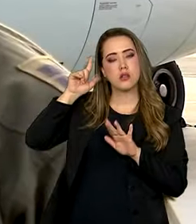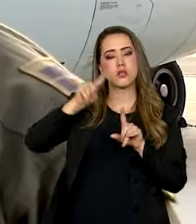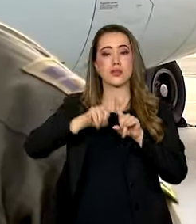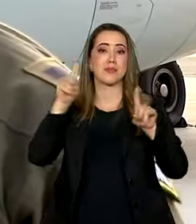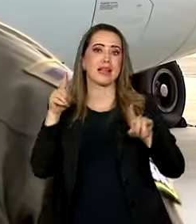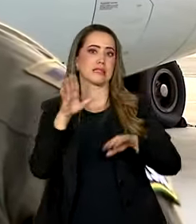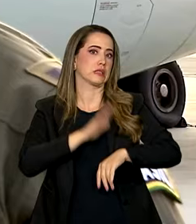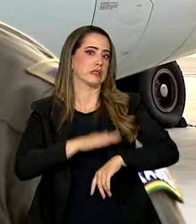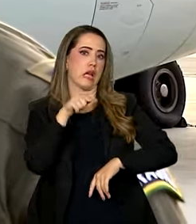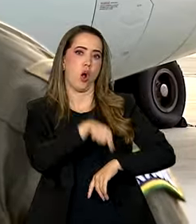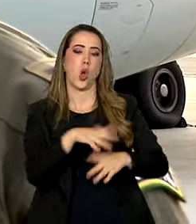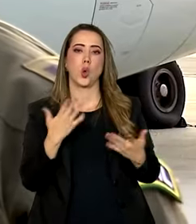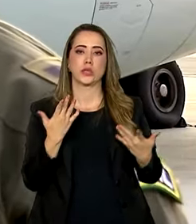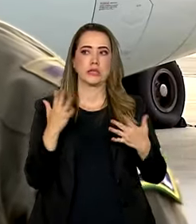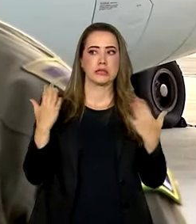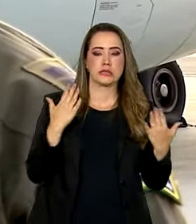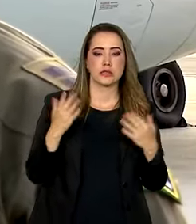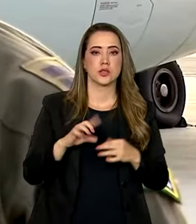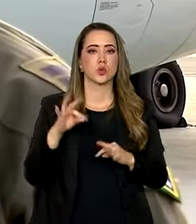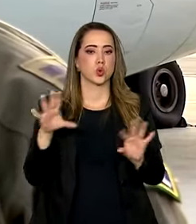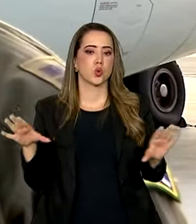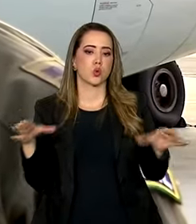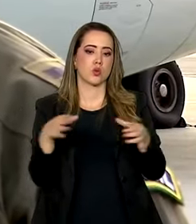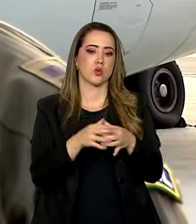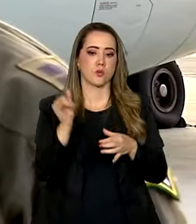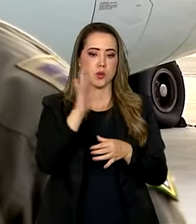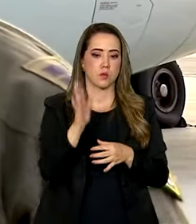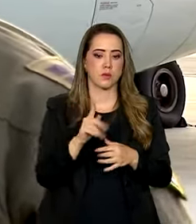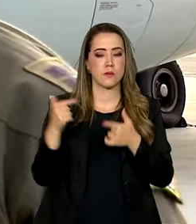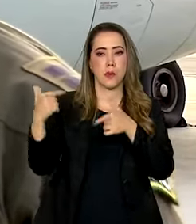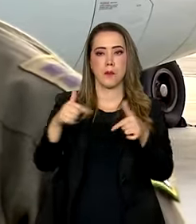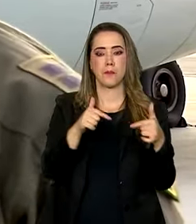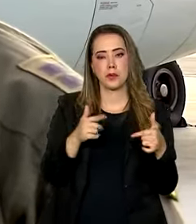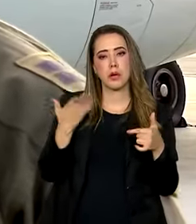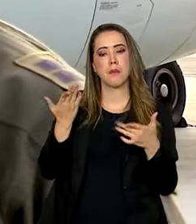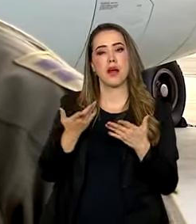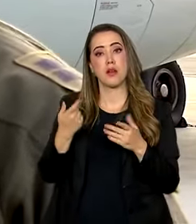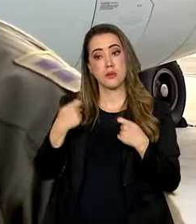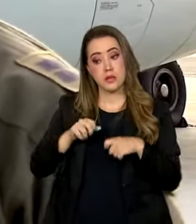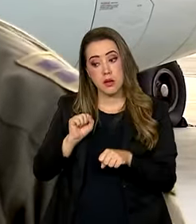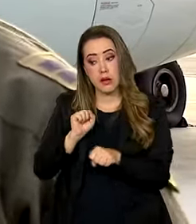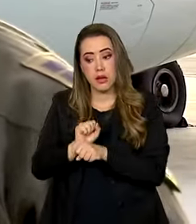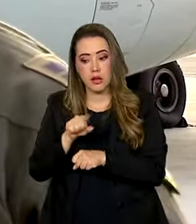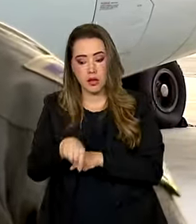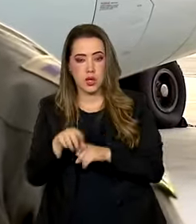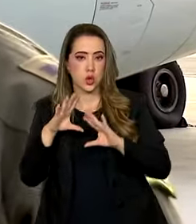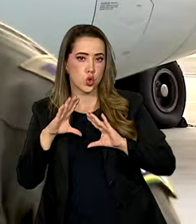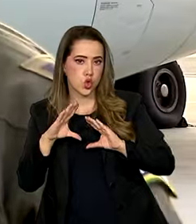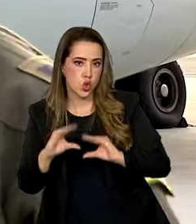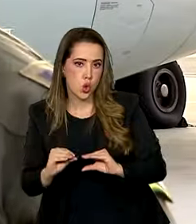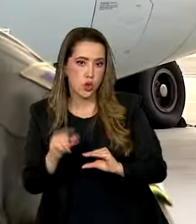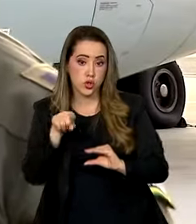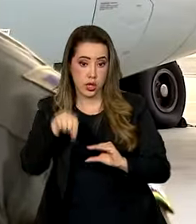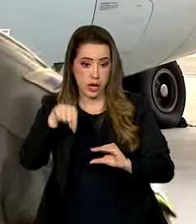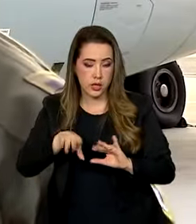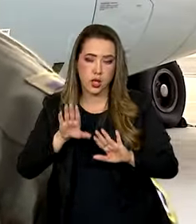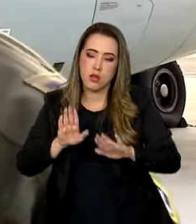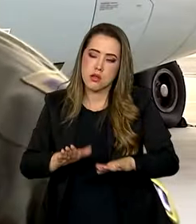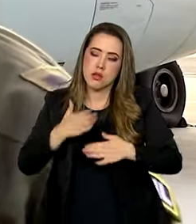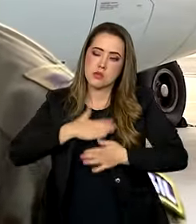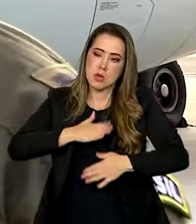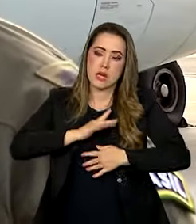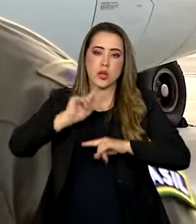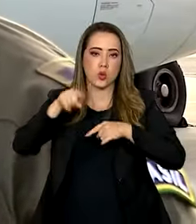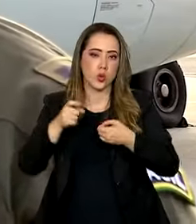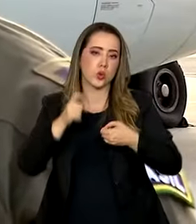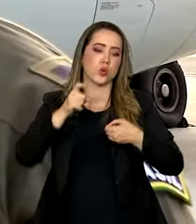Aérea Brasileira que estão apoiando a missão para Israel passam por aqui, pernoitam aqui, as tripulações descansam aqui e no